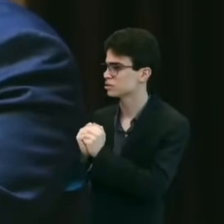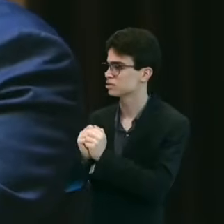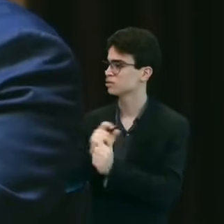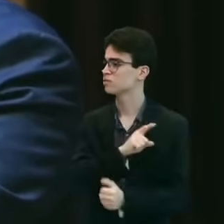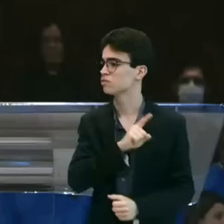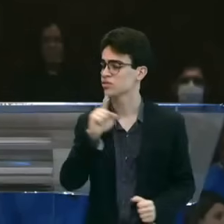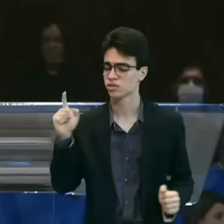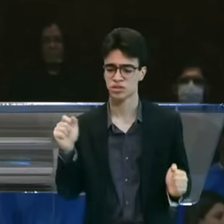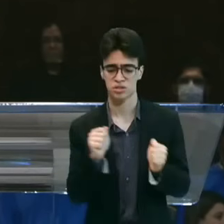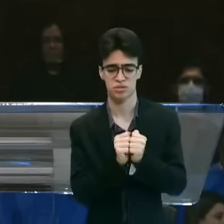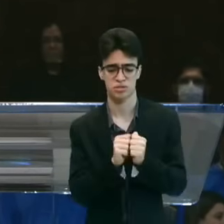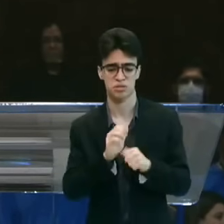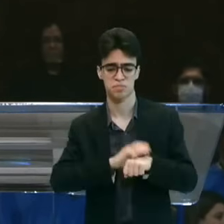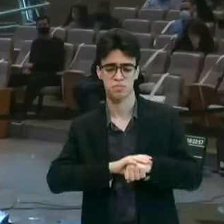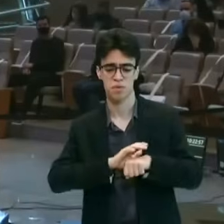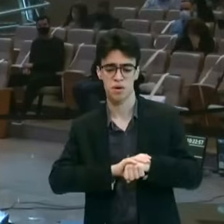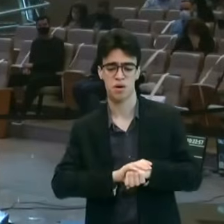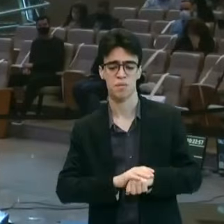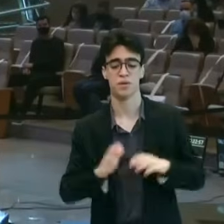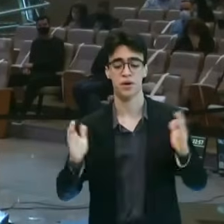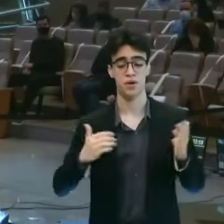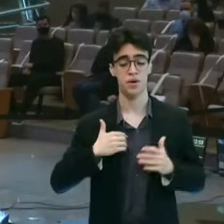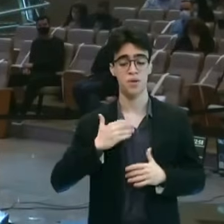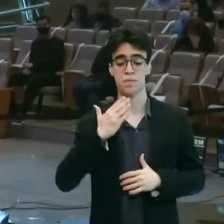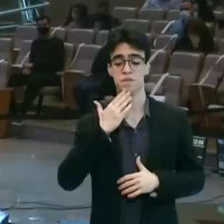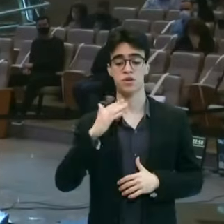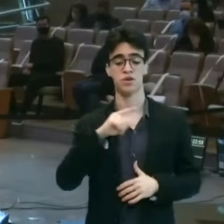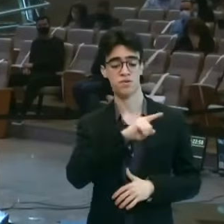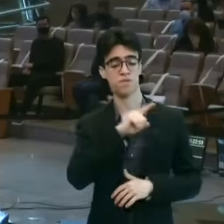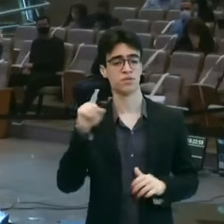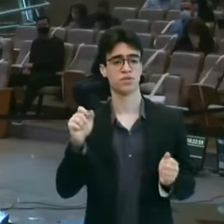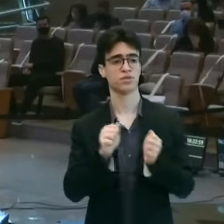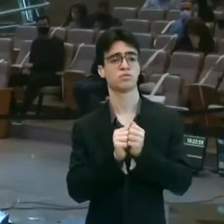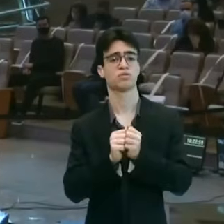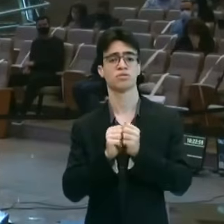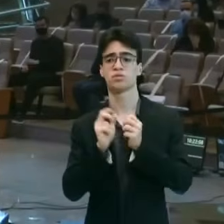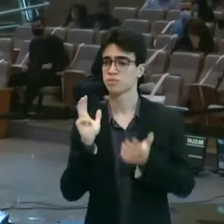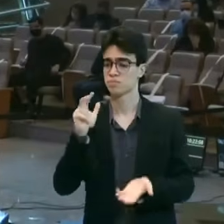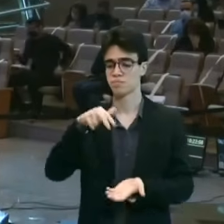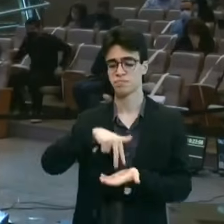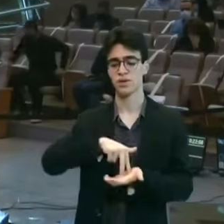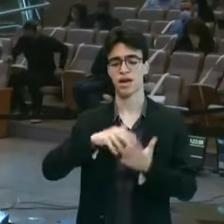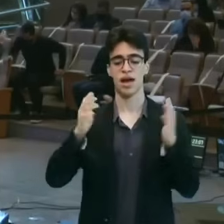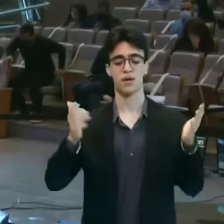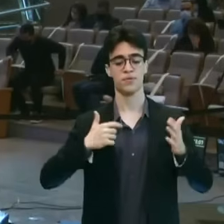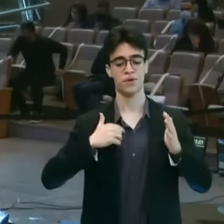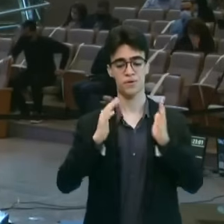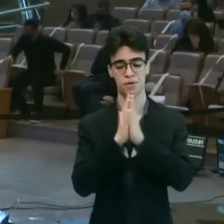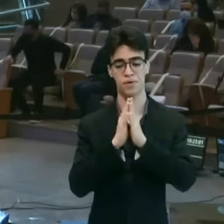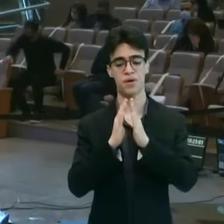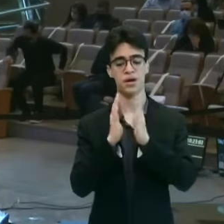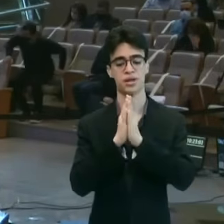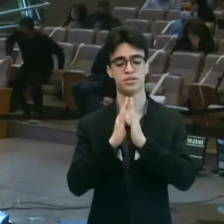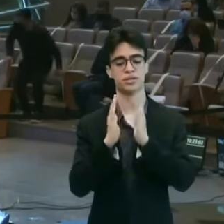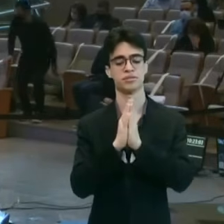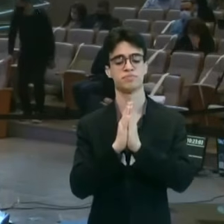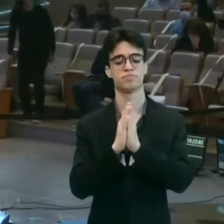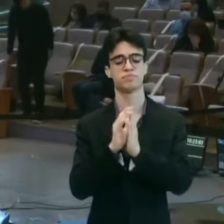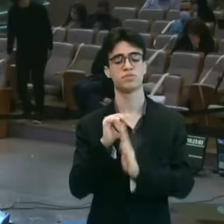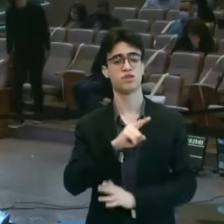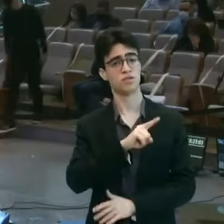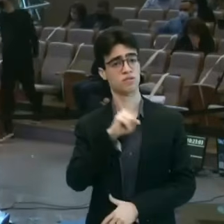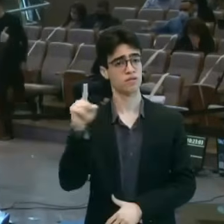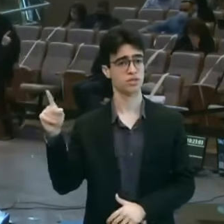você mesmo. Eu vou pedir para você que está aqui conosco ficar de pé, eu quero orar por você. E se você está